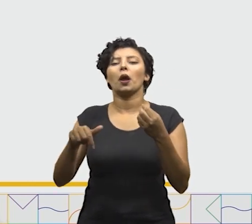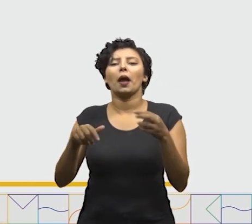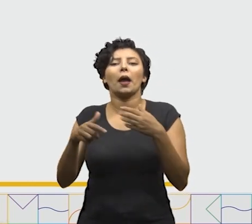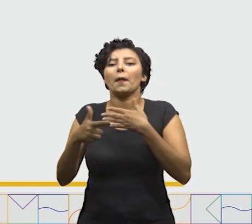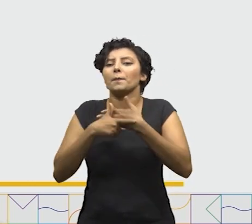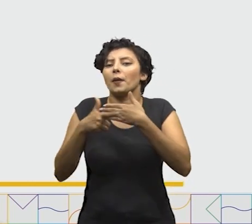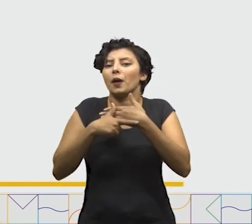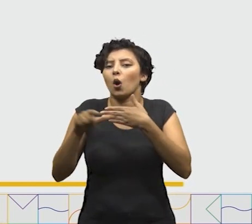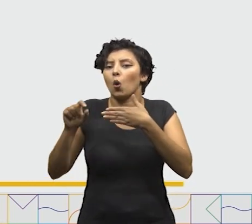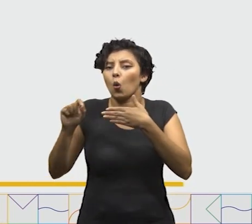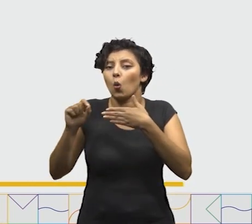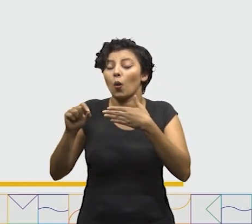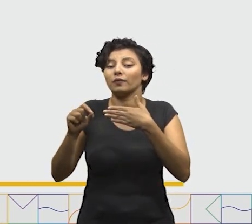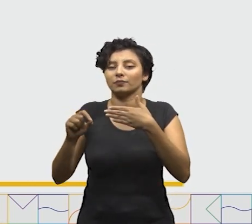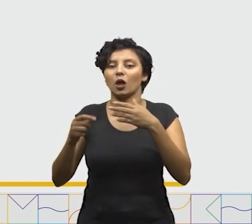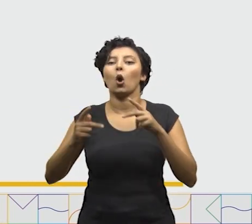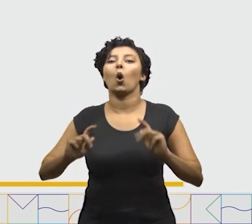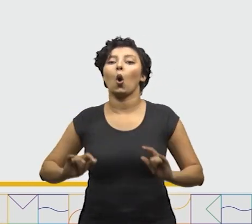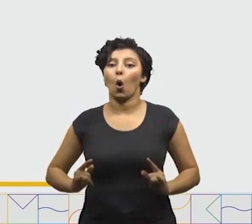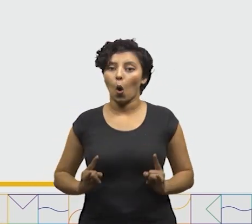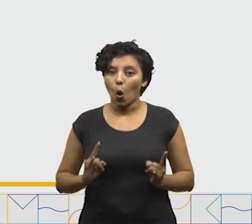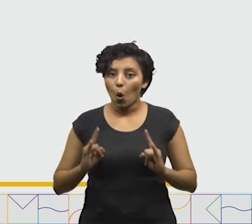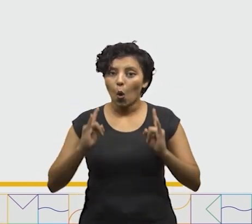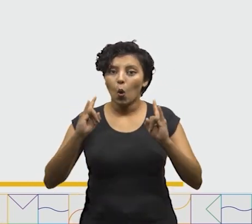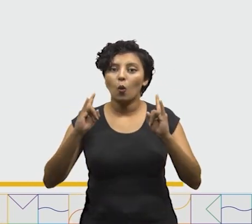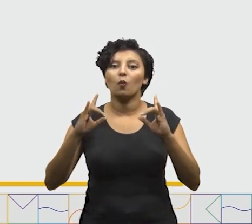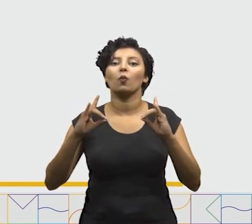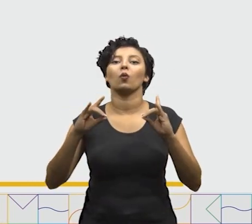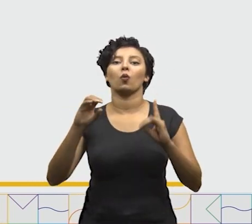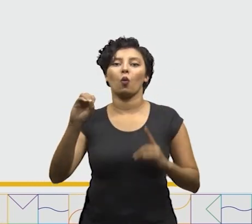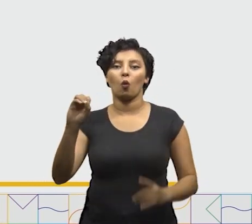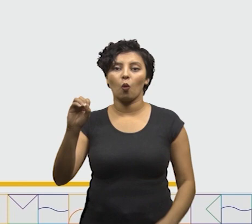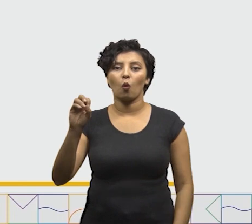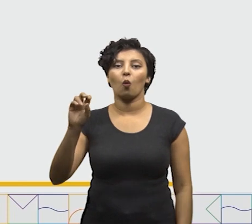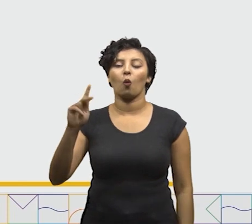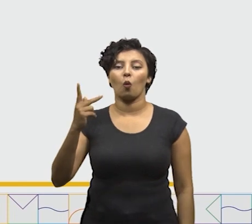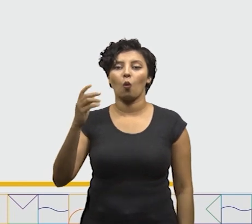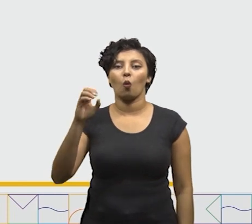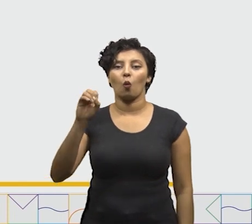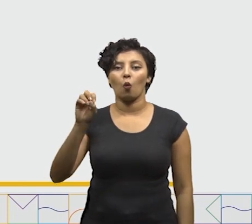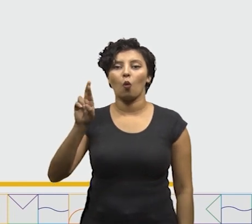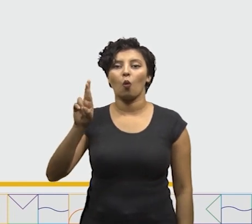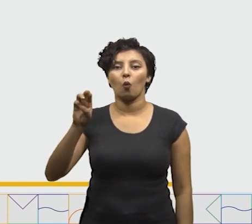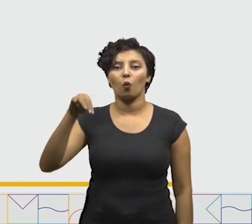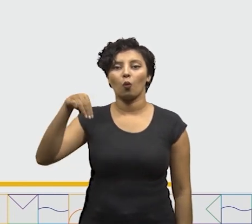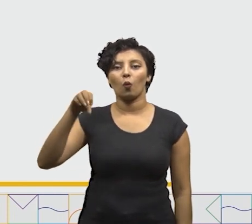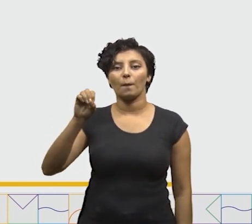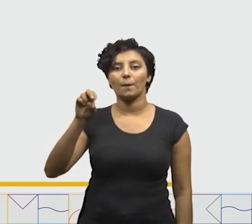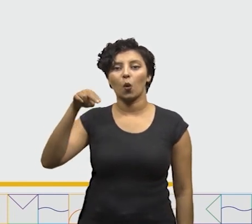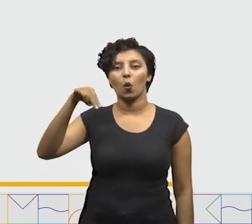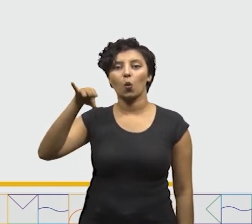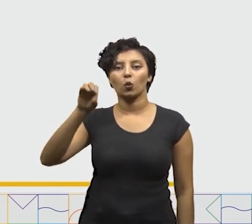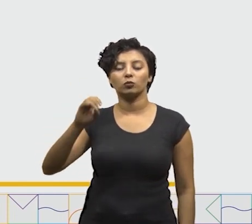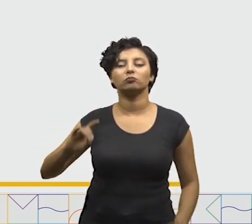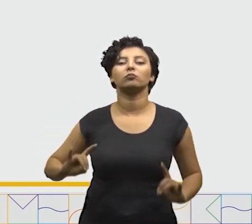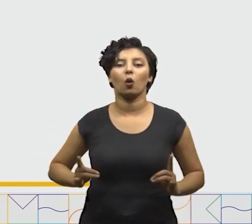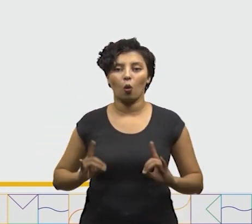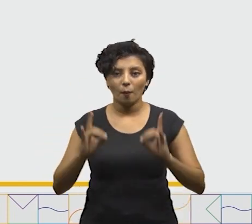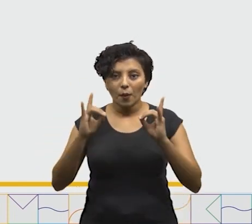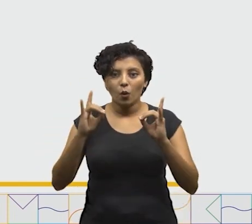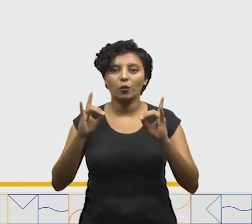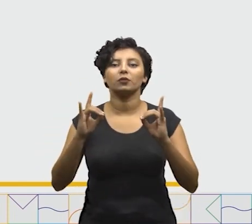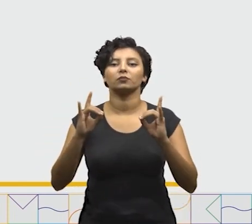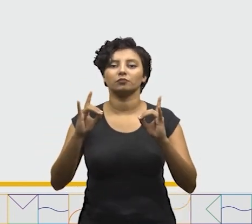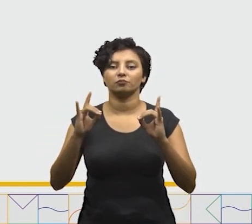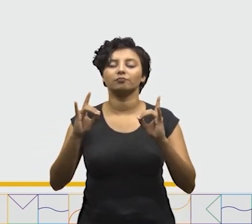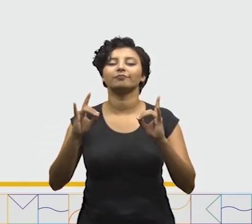responsáveis pela produção de hormônios. Como esses hormônios podem ser produzidos no sistema